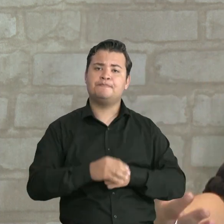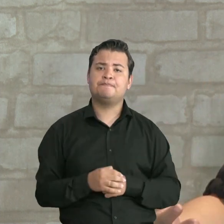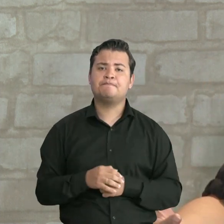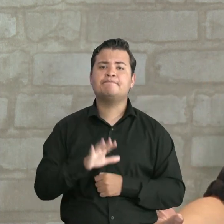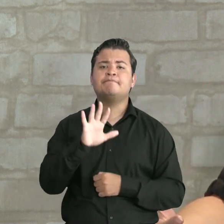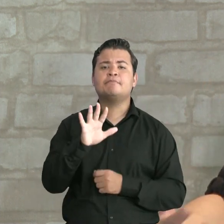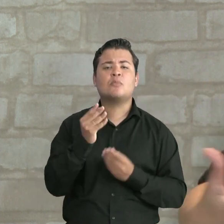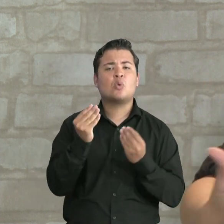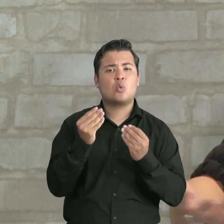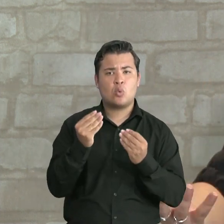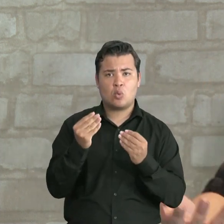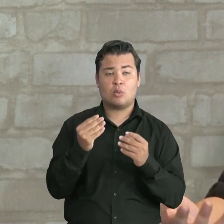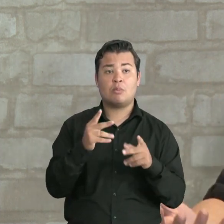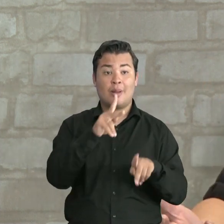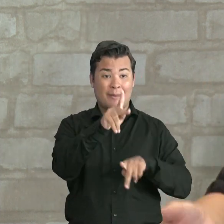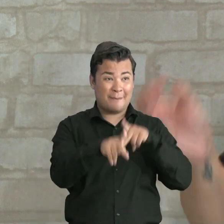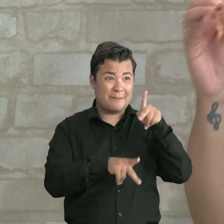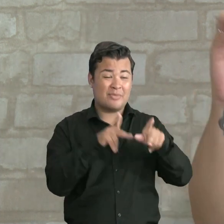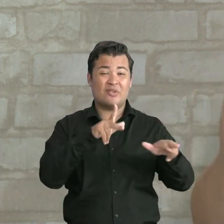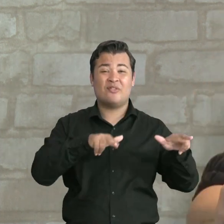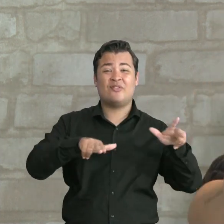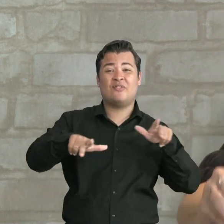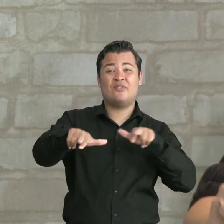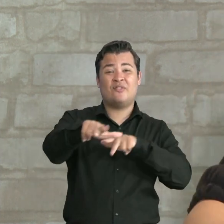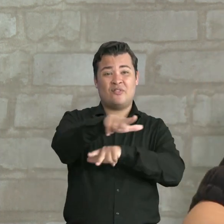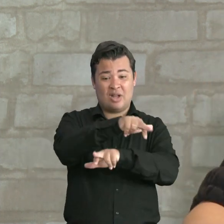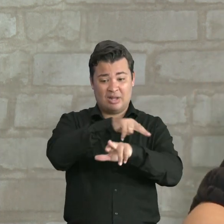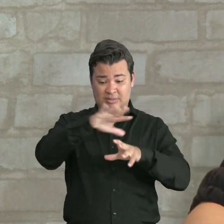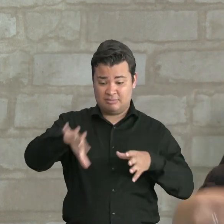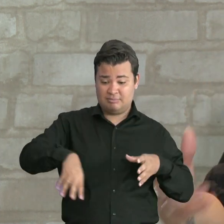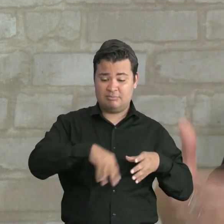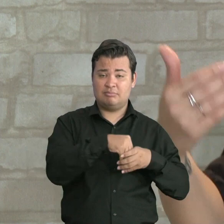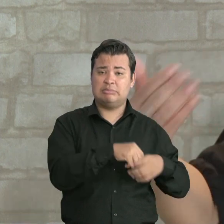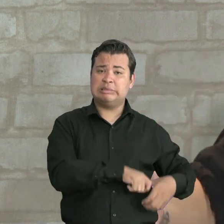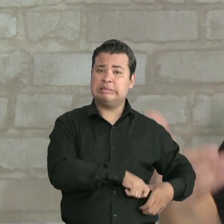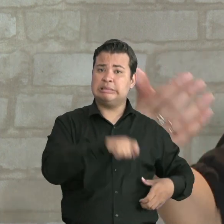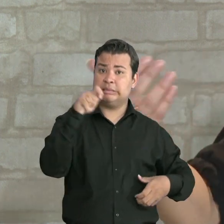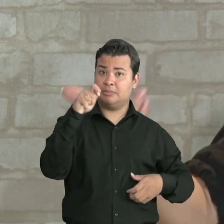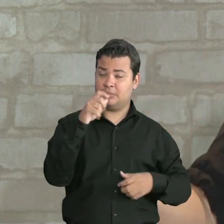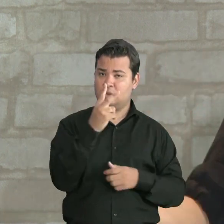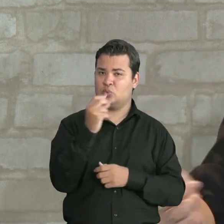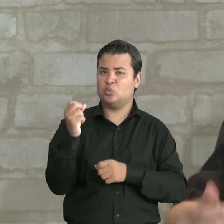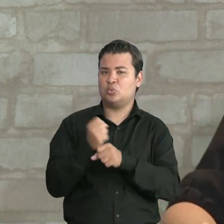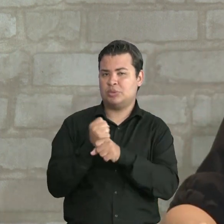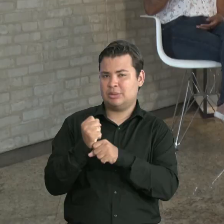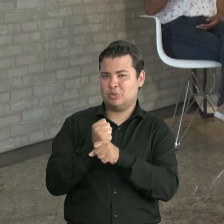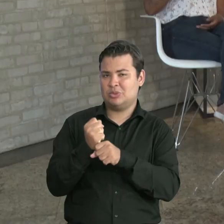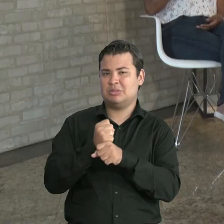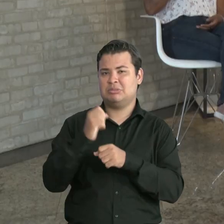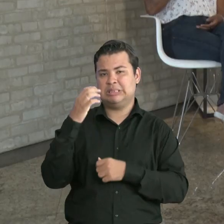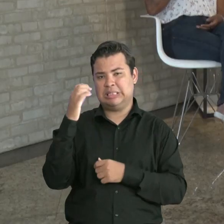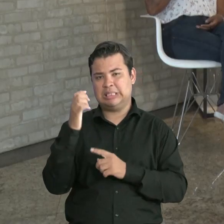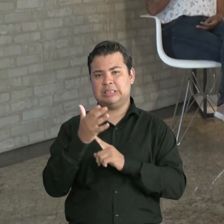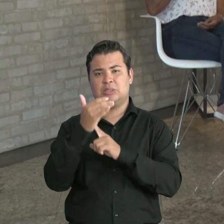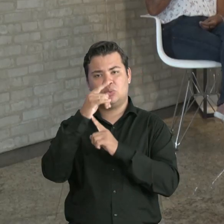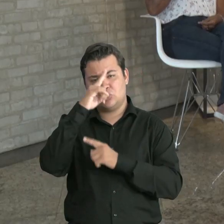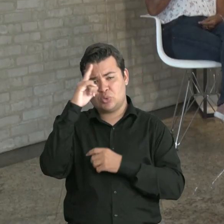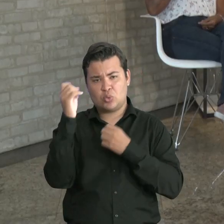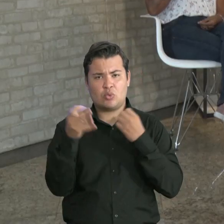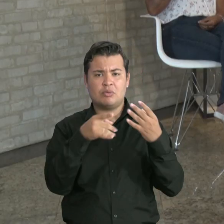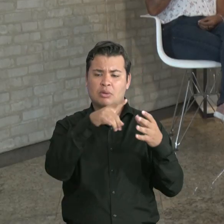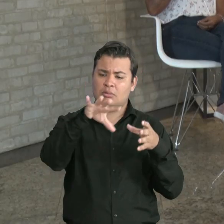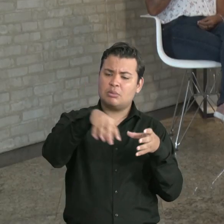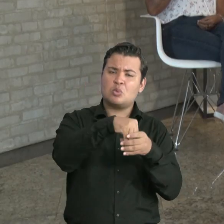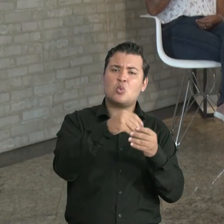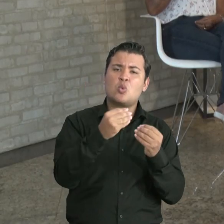essas populações diversas nesses 200 anos de ciência, tecnologia e inovação? É isso,